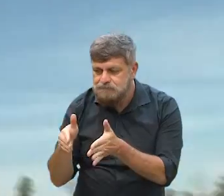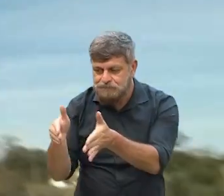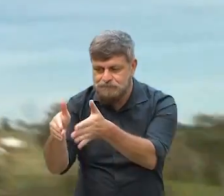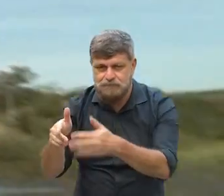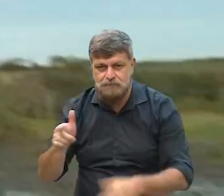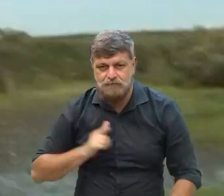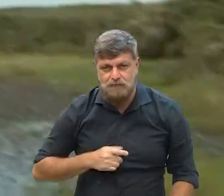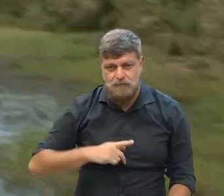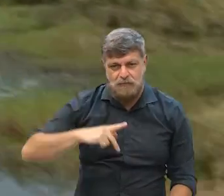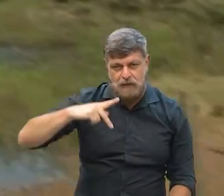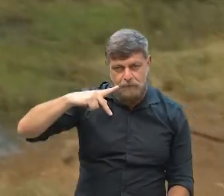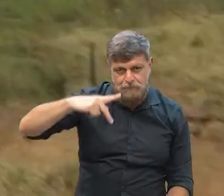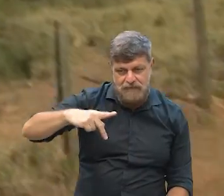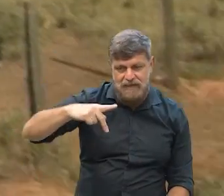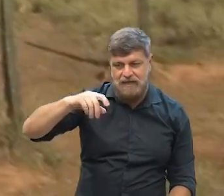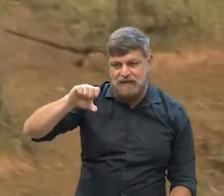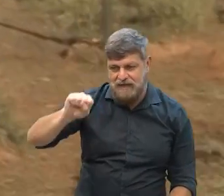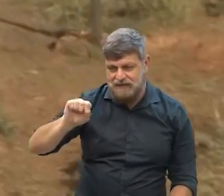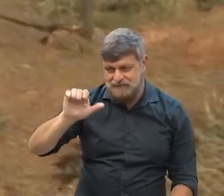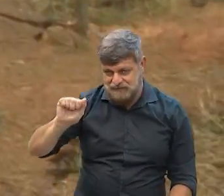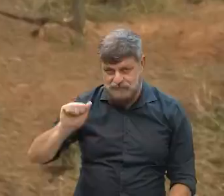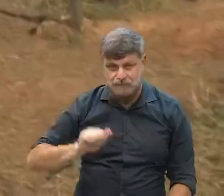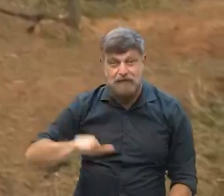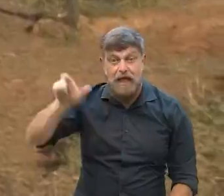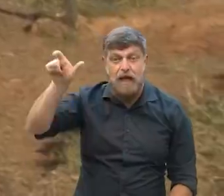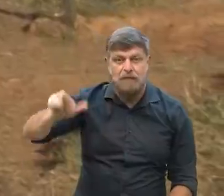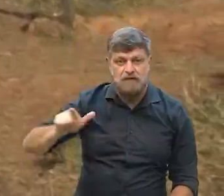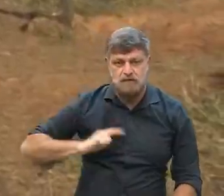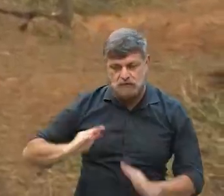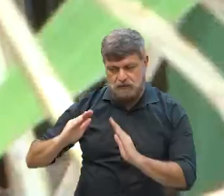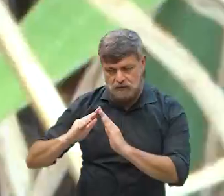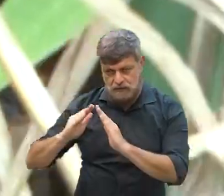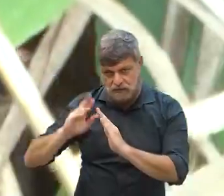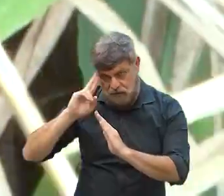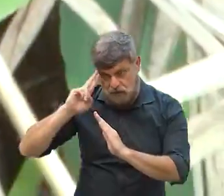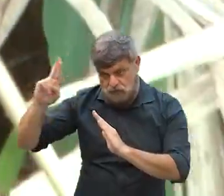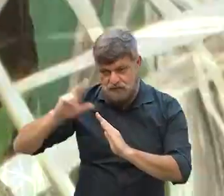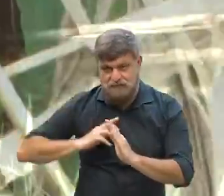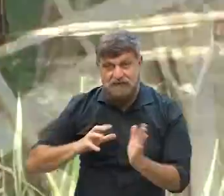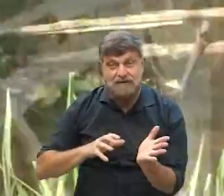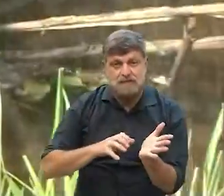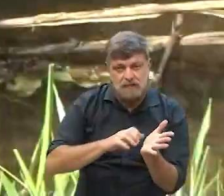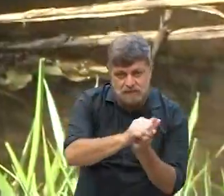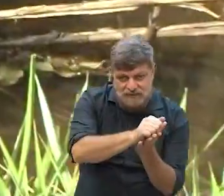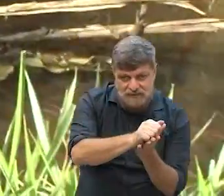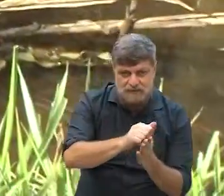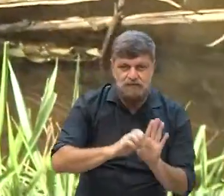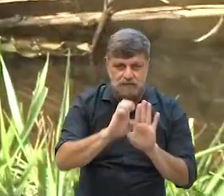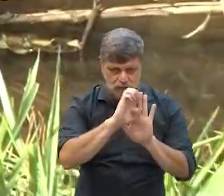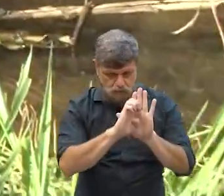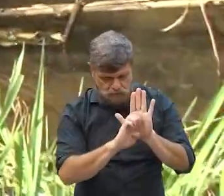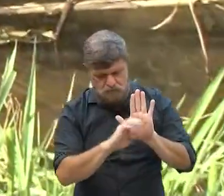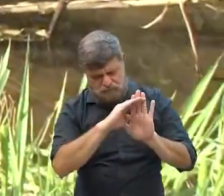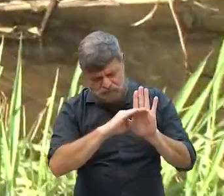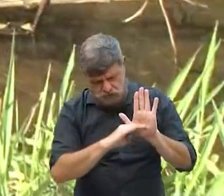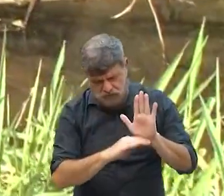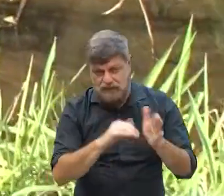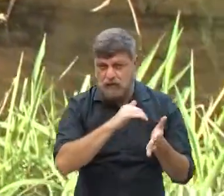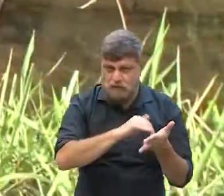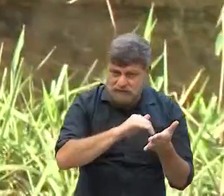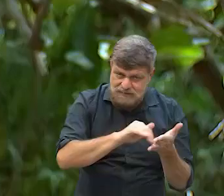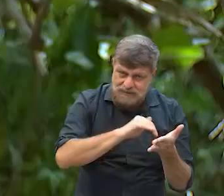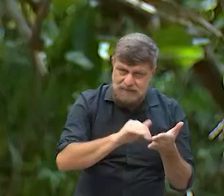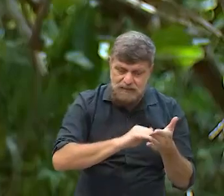tem fornecido a proprietários rurais que inscrevem as suas áreas dentro de um edital estabelecido ali pela